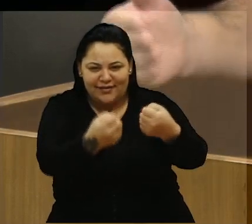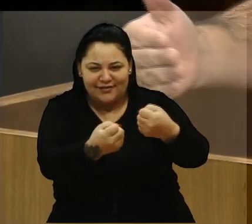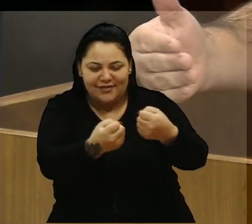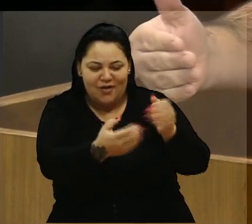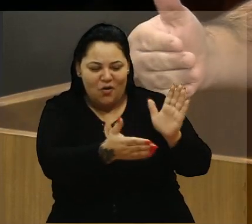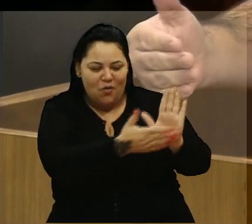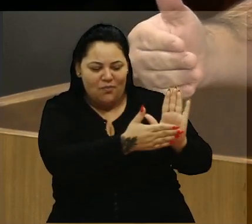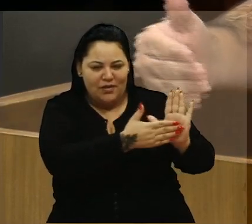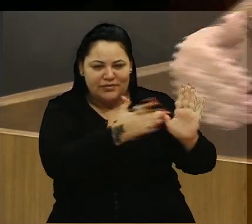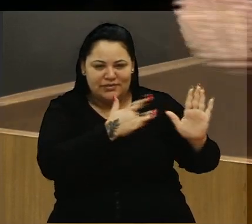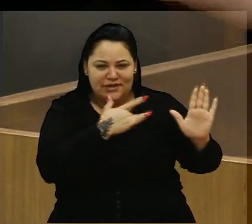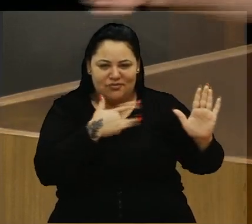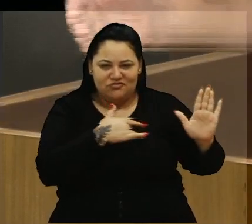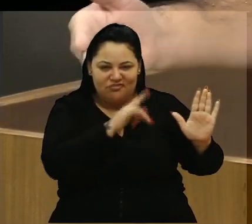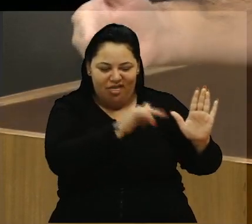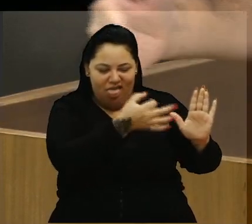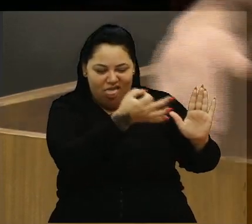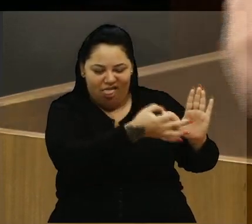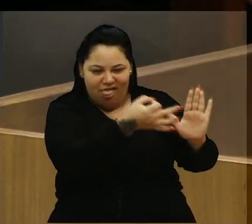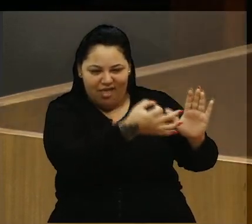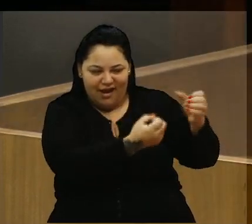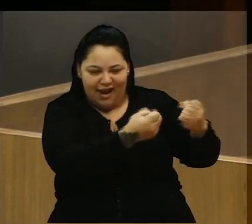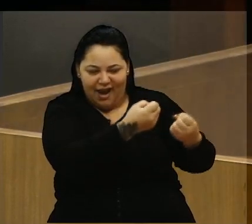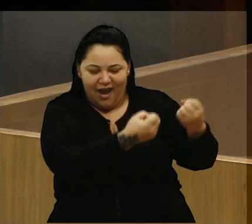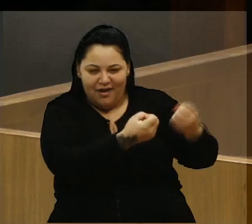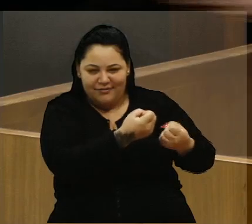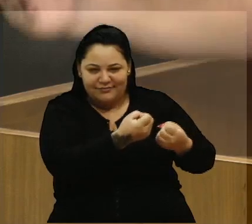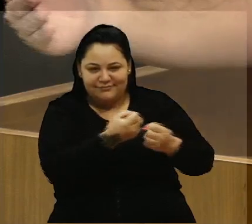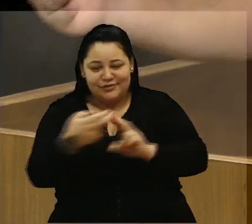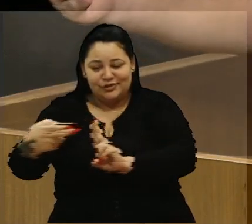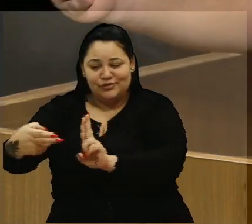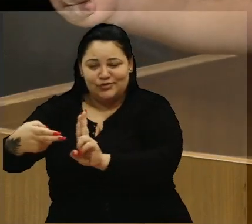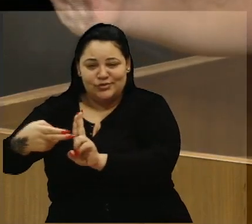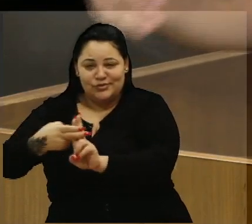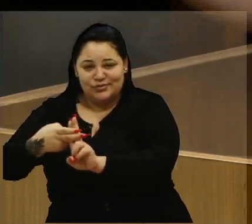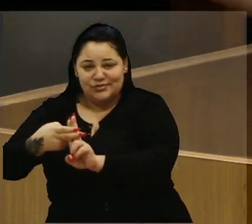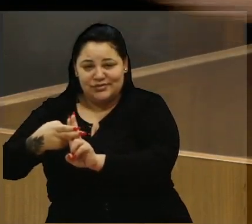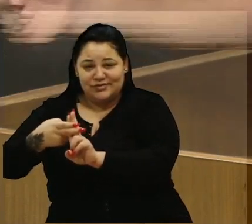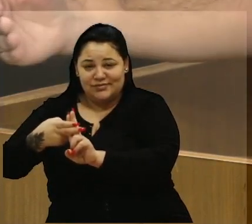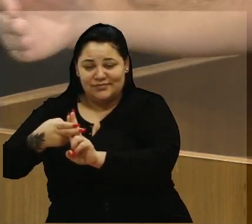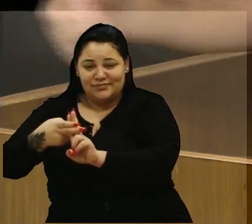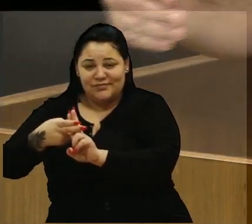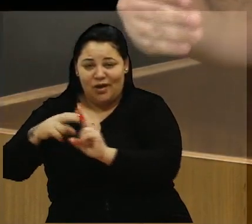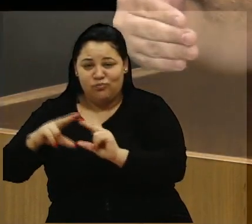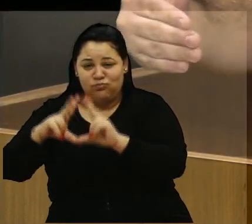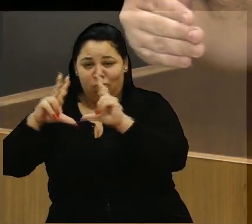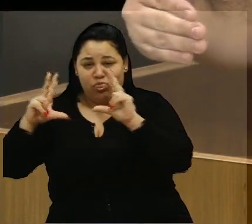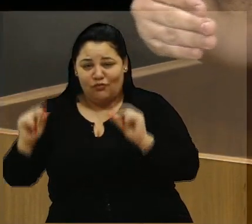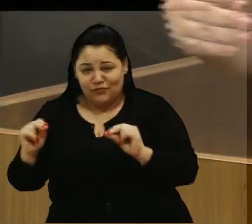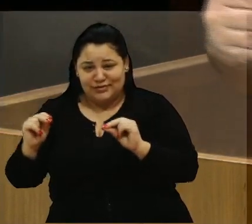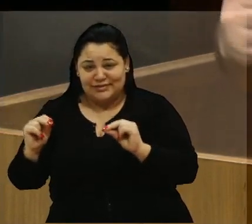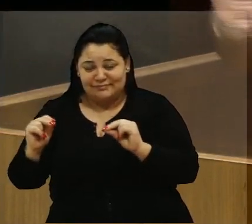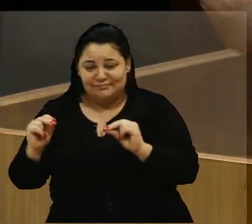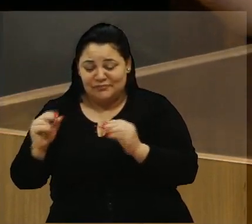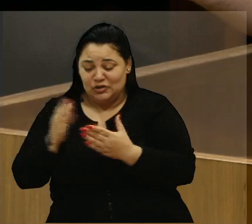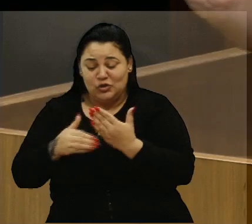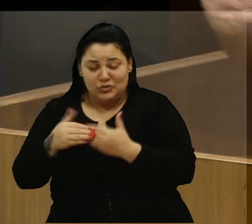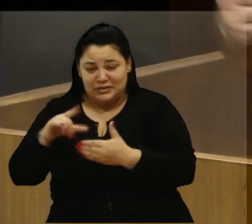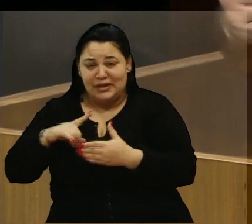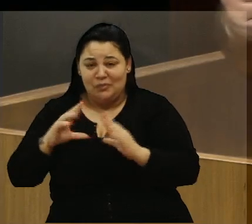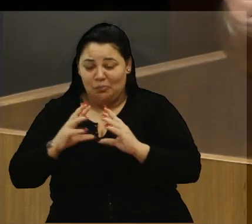é um Fusca. Todos têm motor, todos têm uma carcaça, são veículos, mas